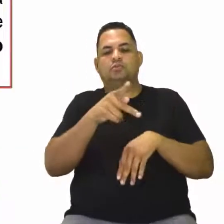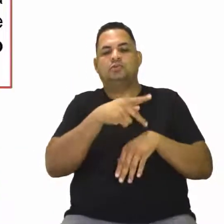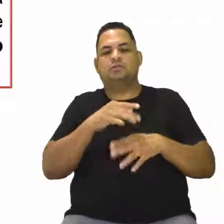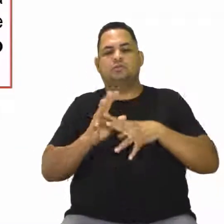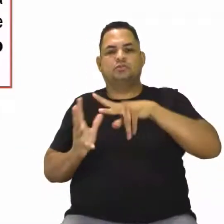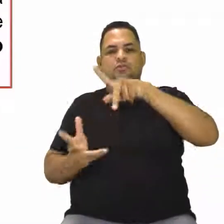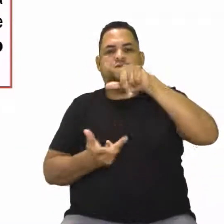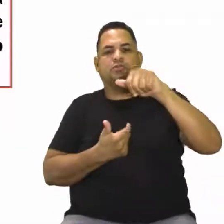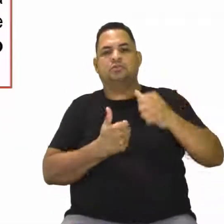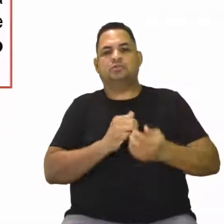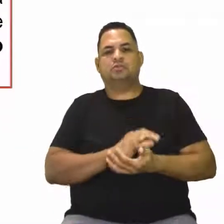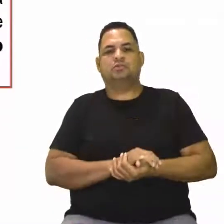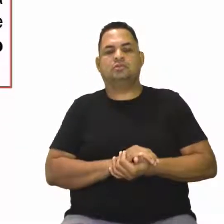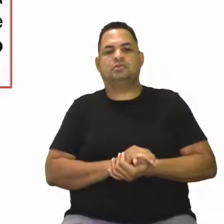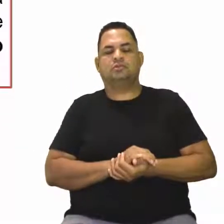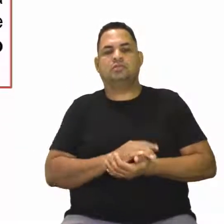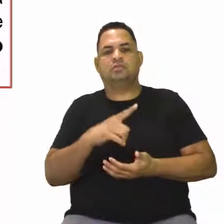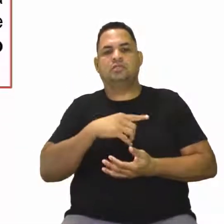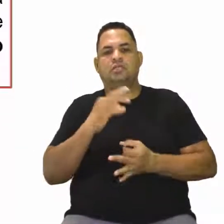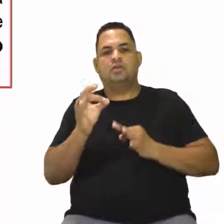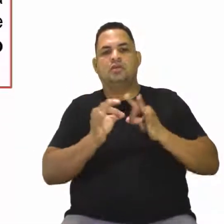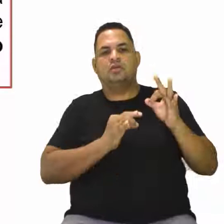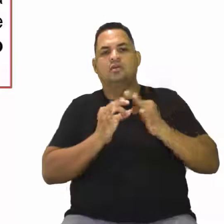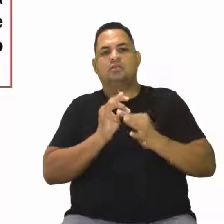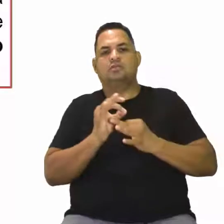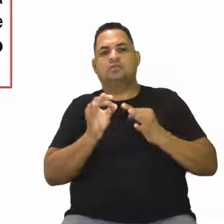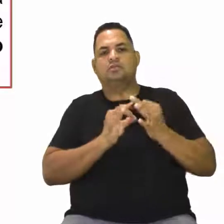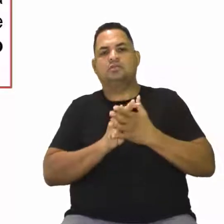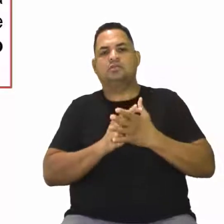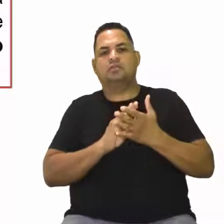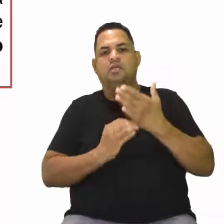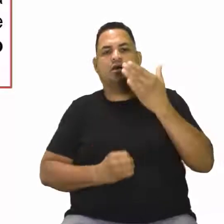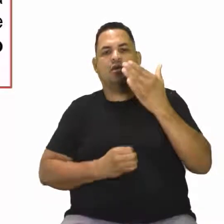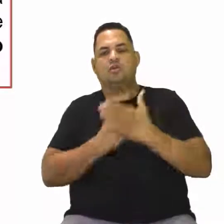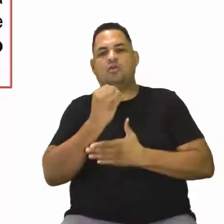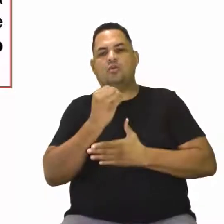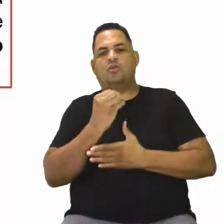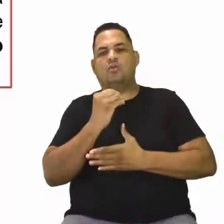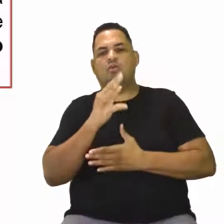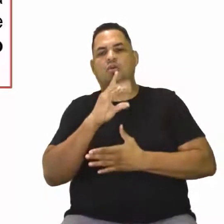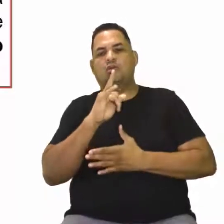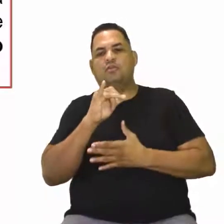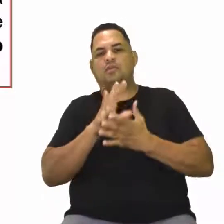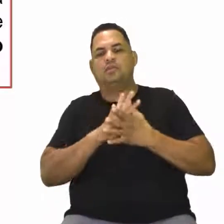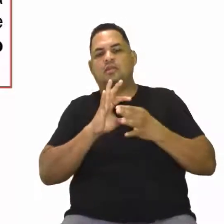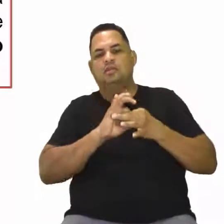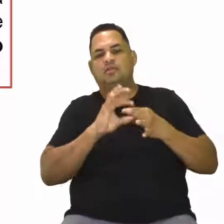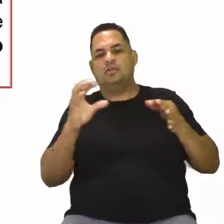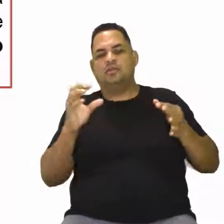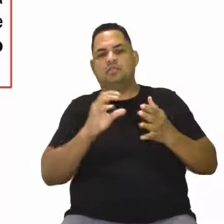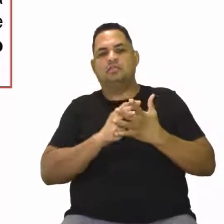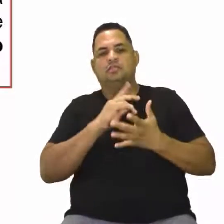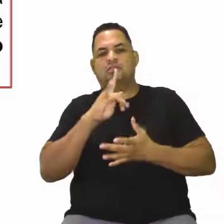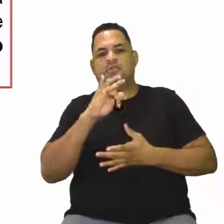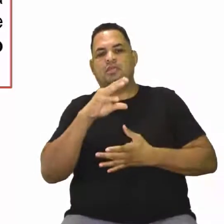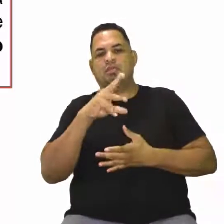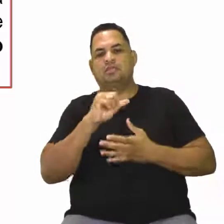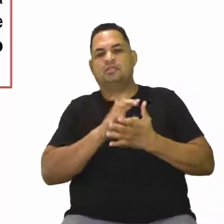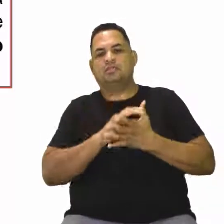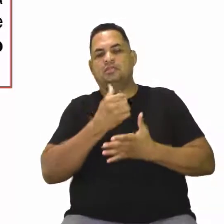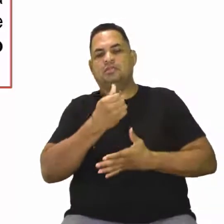mundo. Aí houve a fundação da OLP, a Organização de Libertação da Palestina.